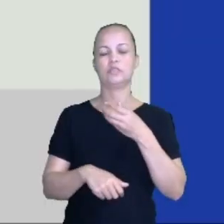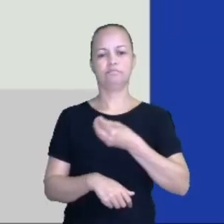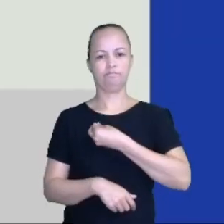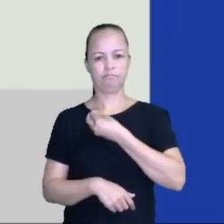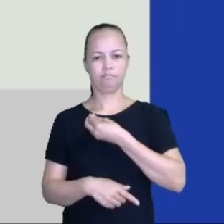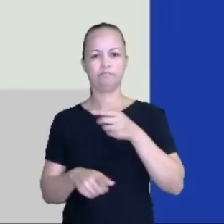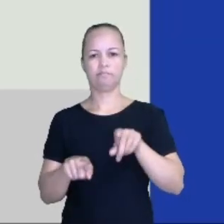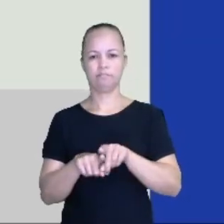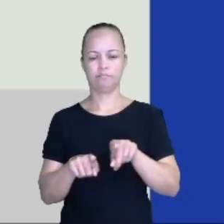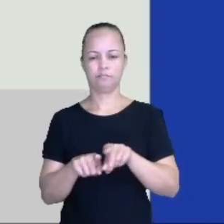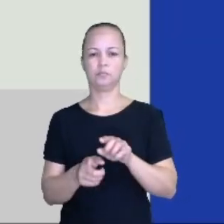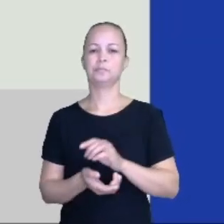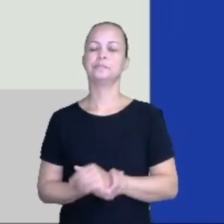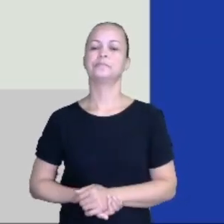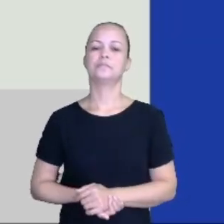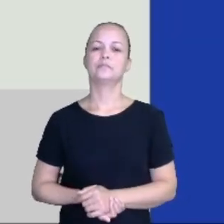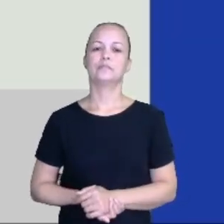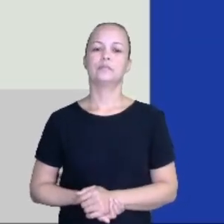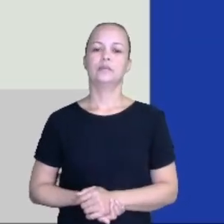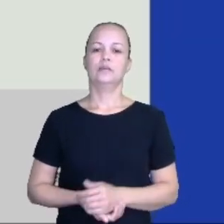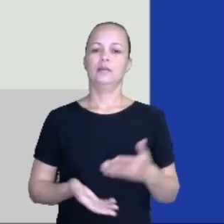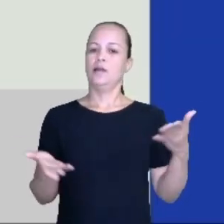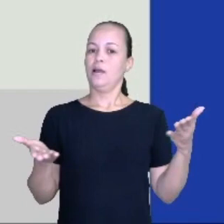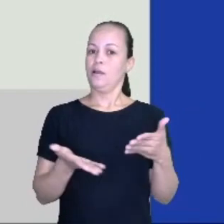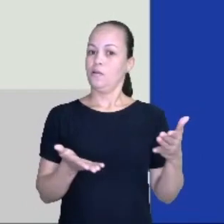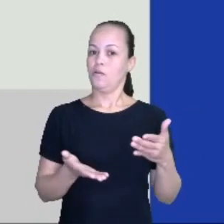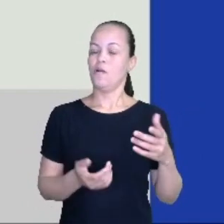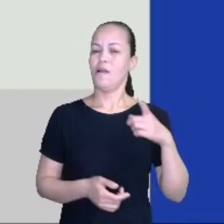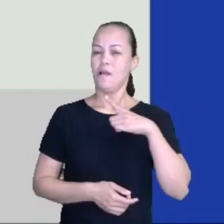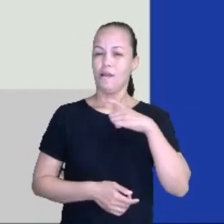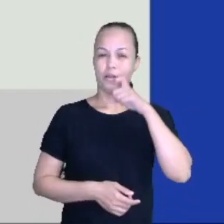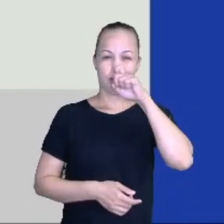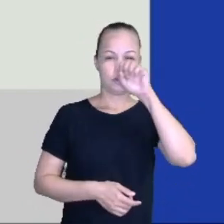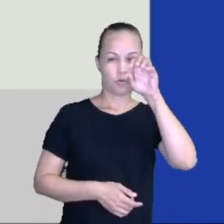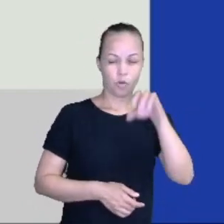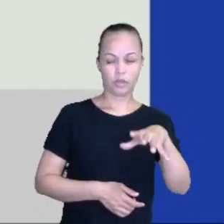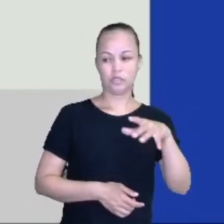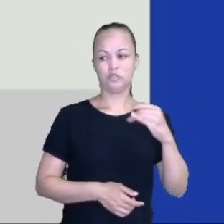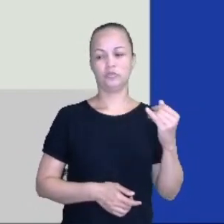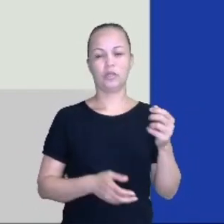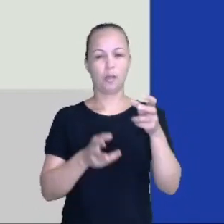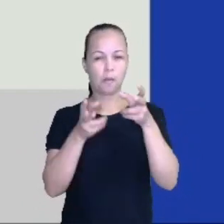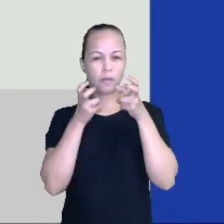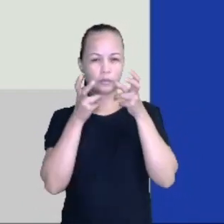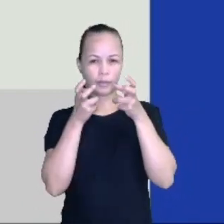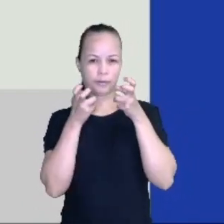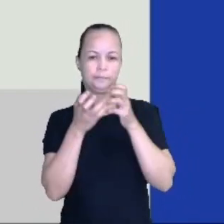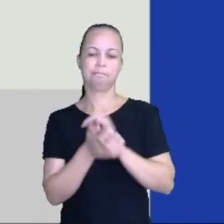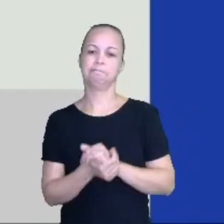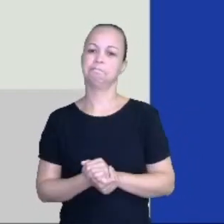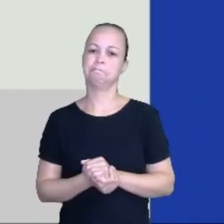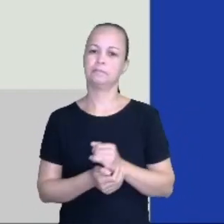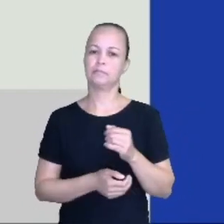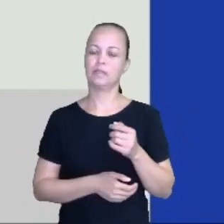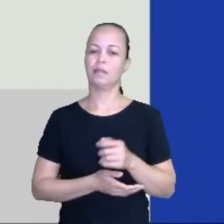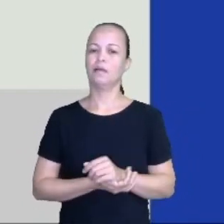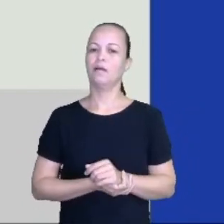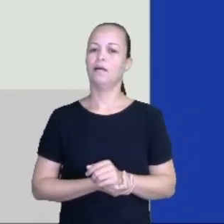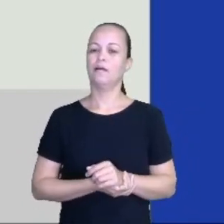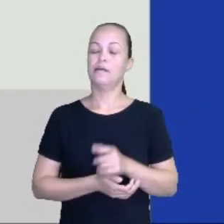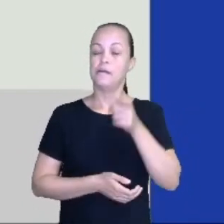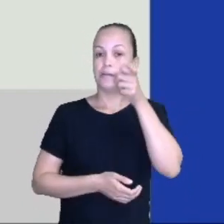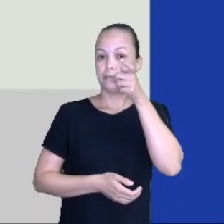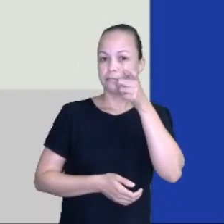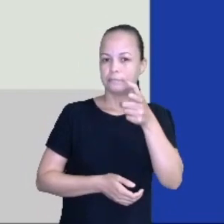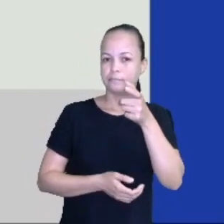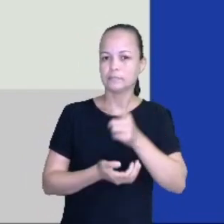Então, gente, agora tem um lixo que é muito interessante. Por exemplo, a sua geladeira, vai que a sua geladeira